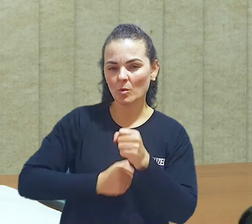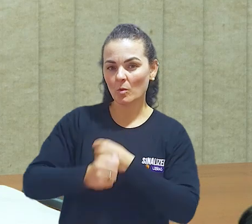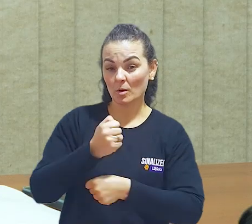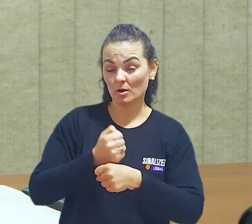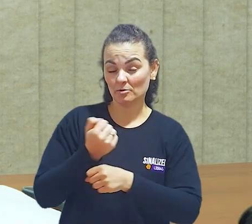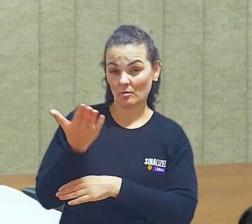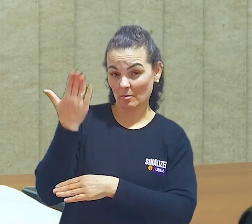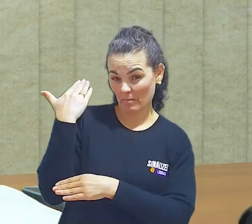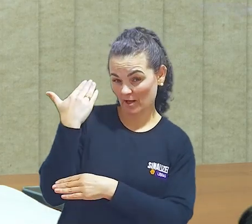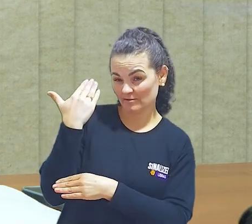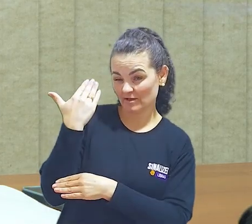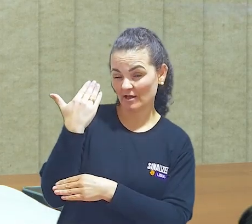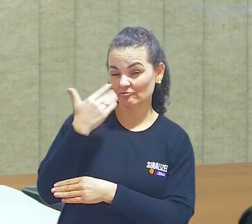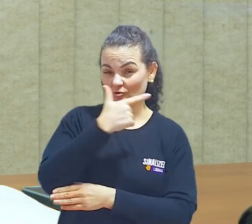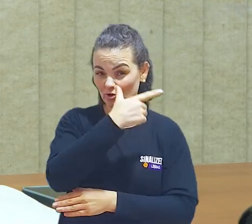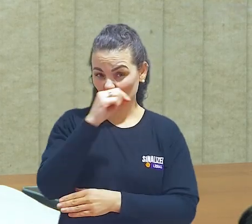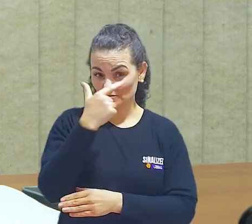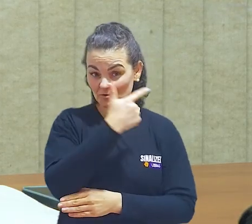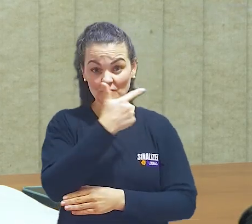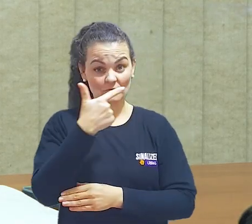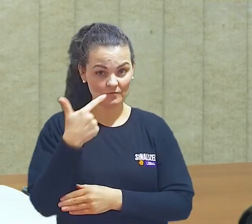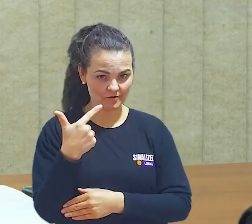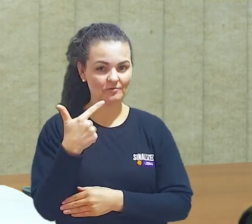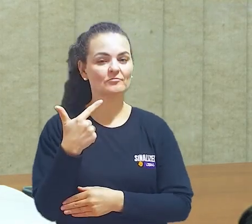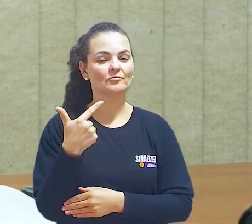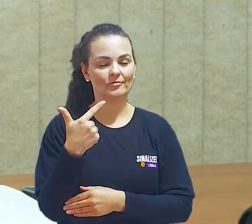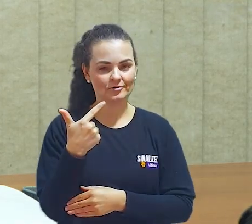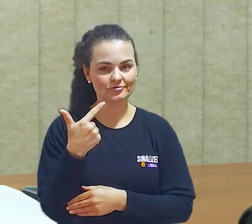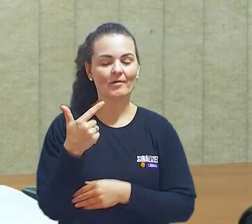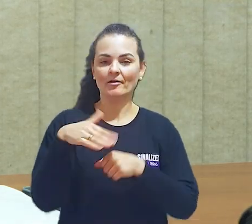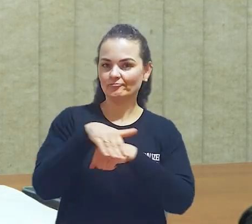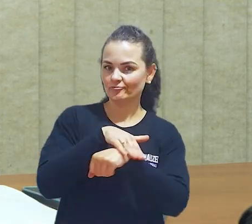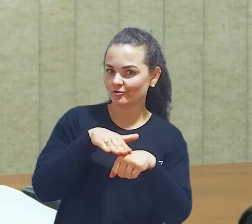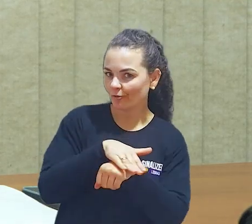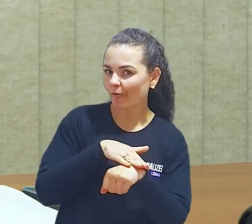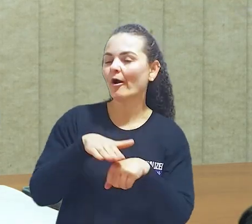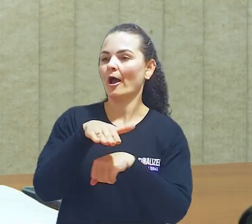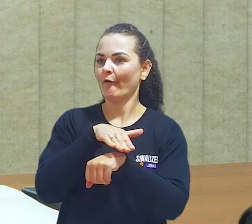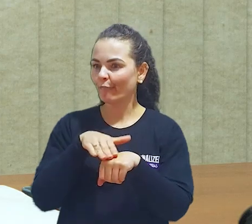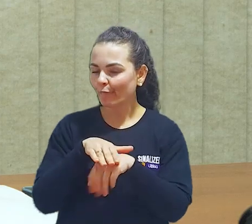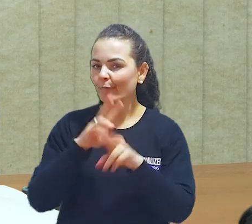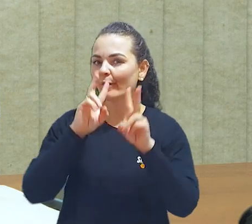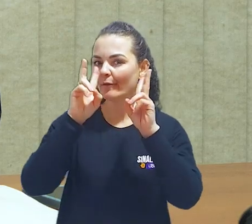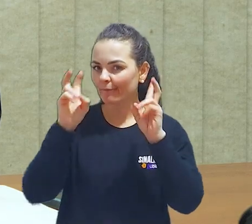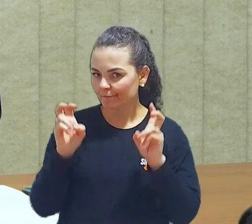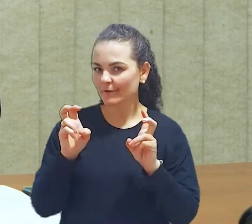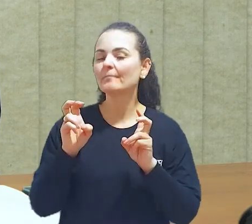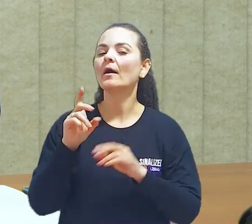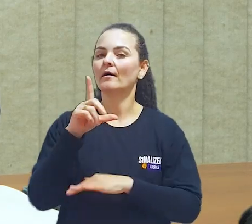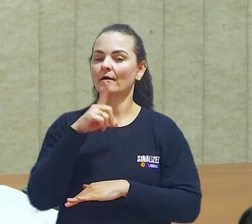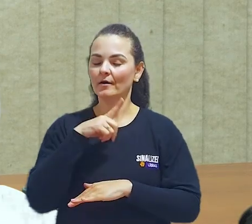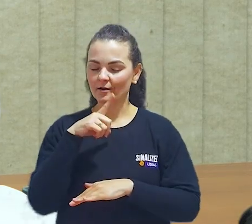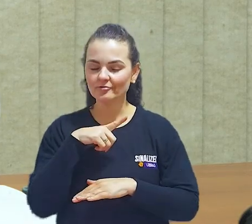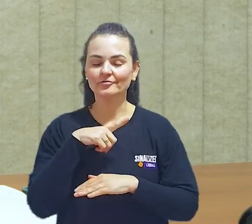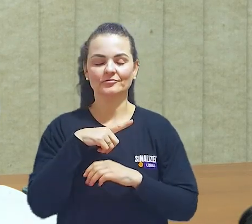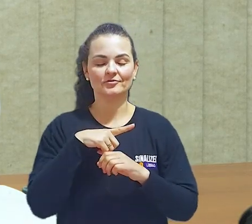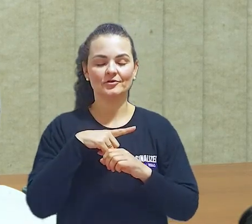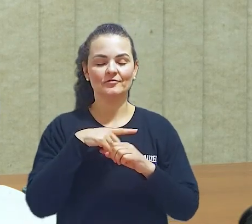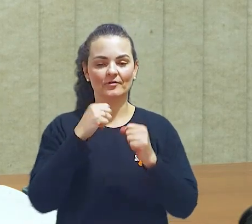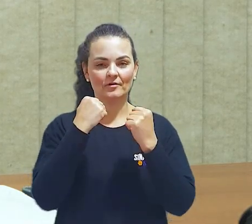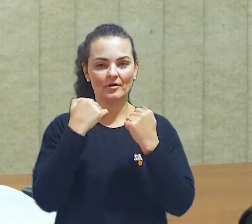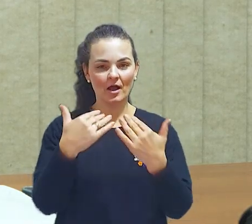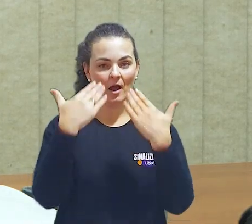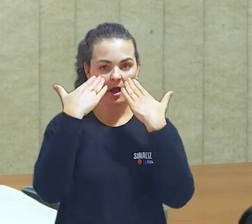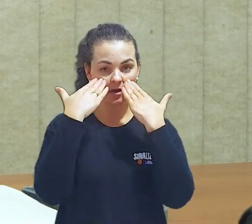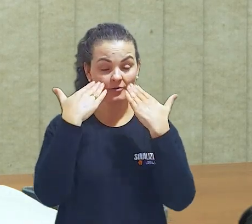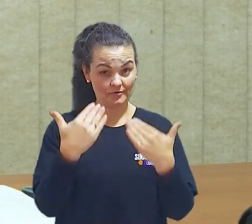2022 propriamente dito, nós estamos debatendo este tema. Nós já tivemos audiência pública no passado, já tinha